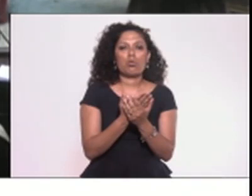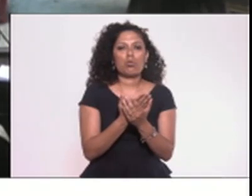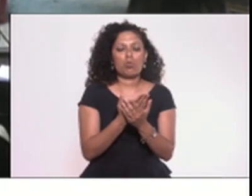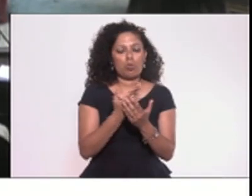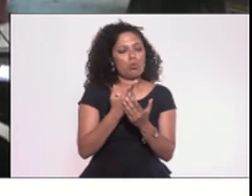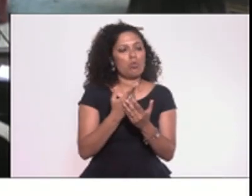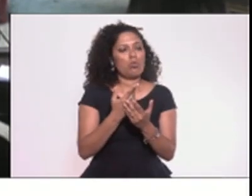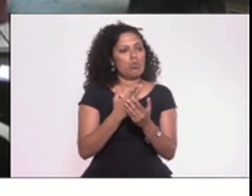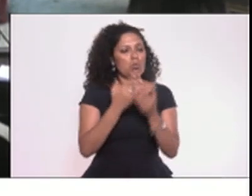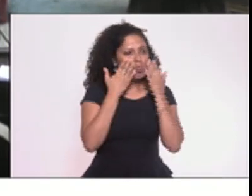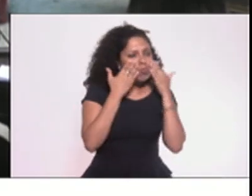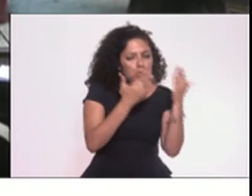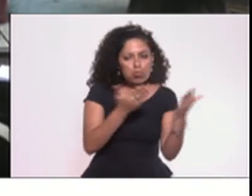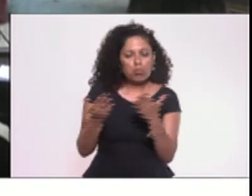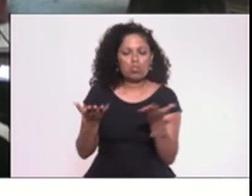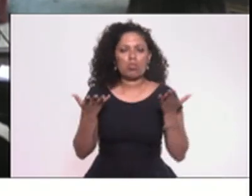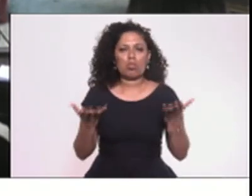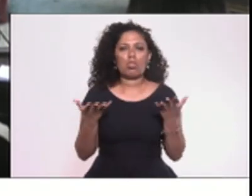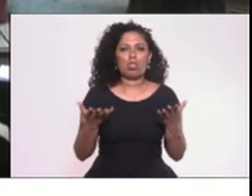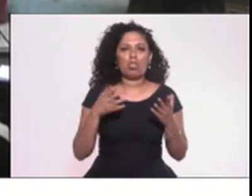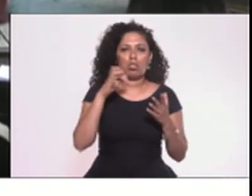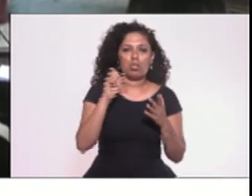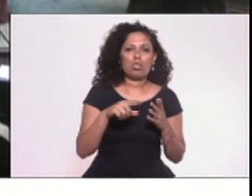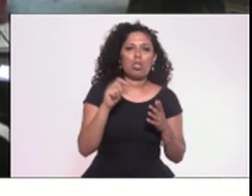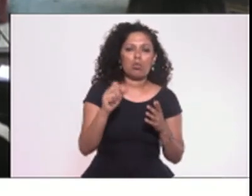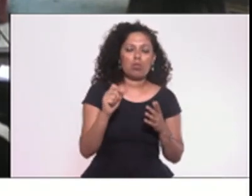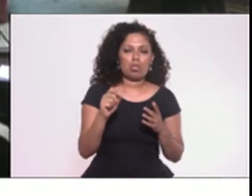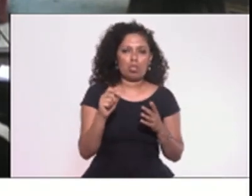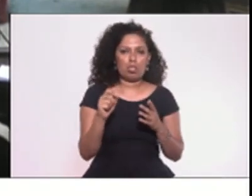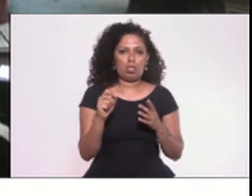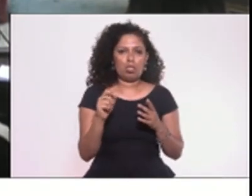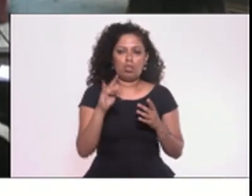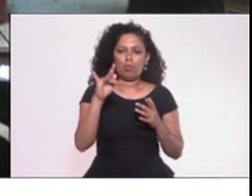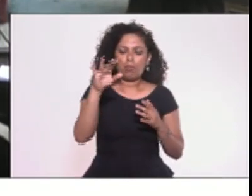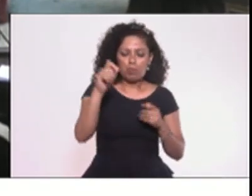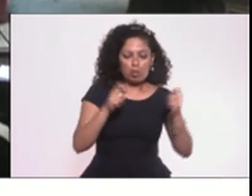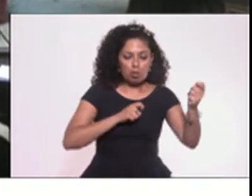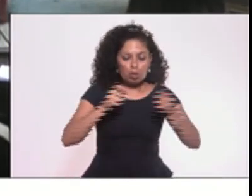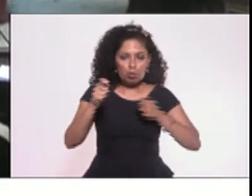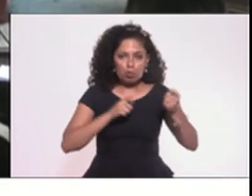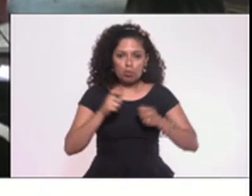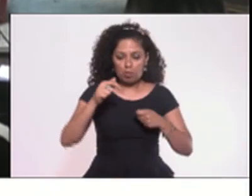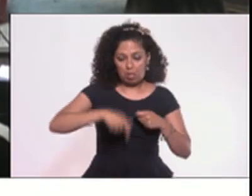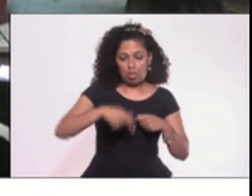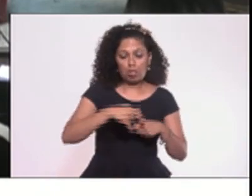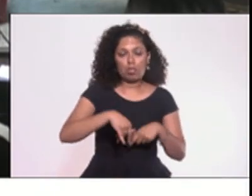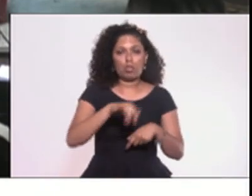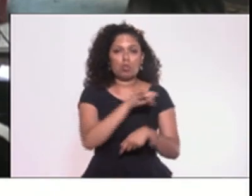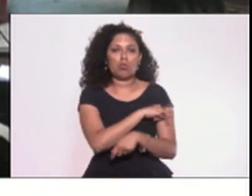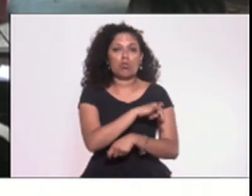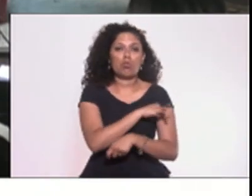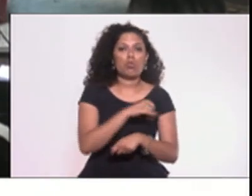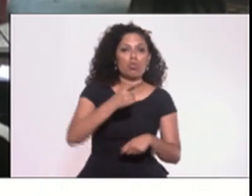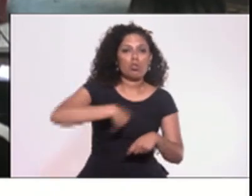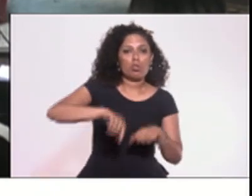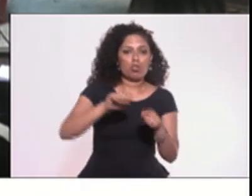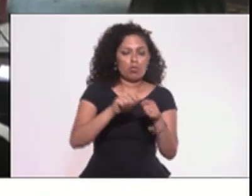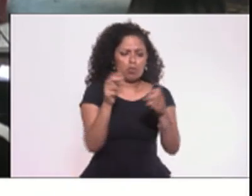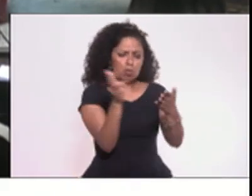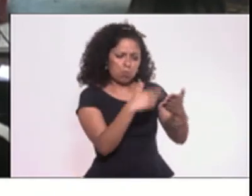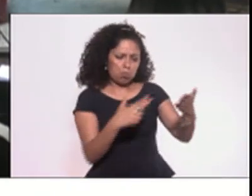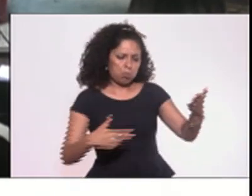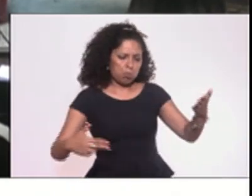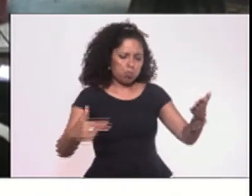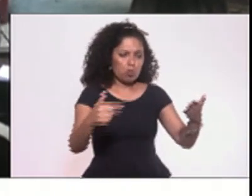estão disponíveis, que são o termo de referência em bioeconomia. Aqui no Rio de Janeiro, nós fizemos um mapeamento